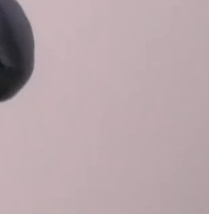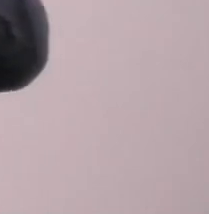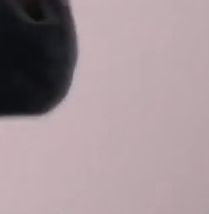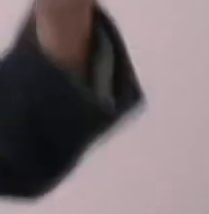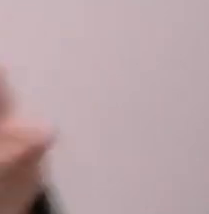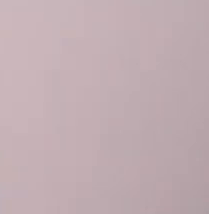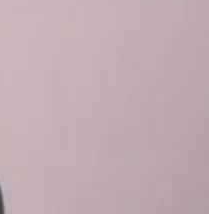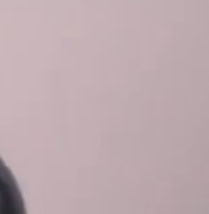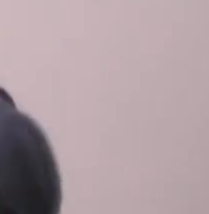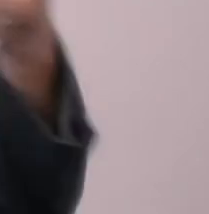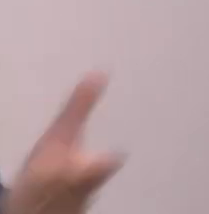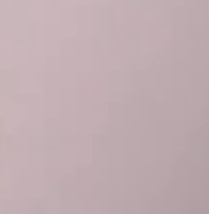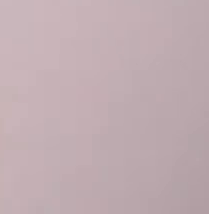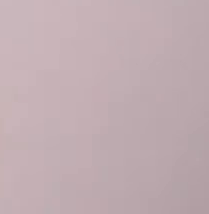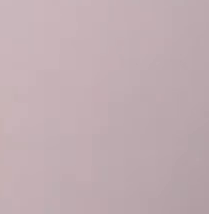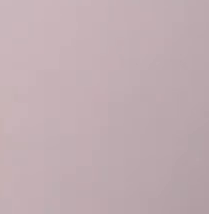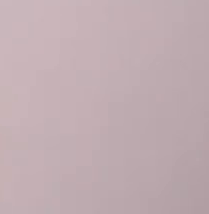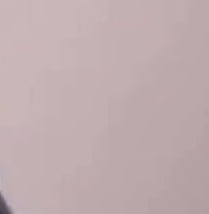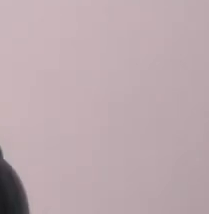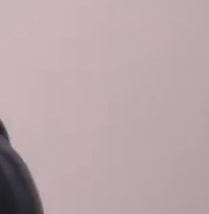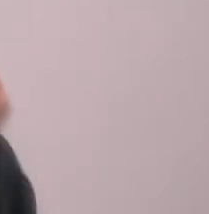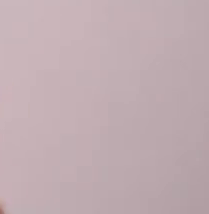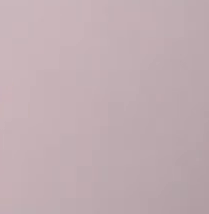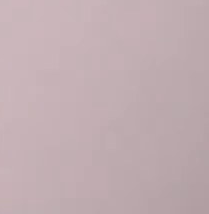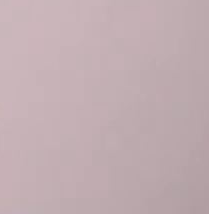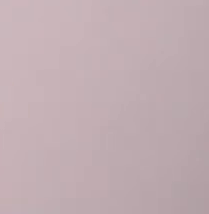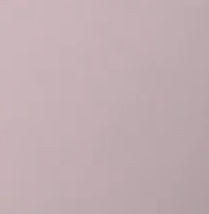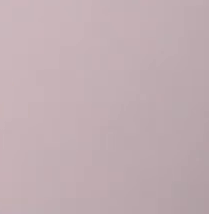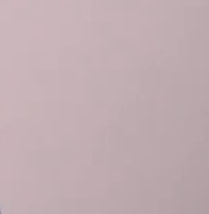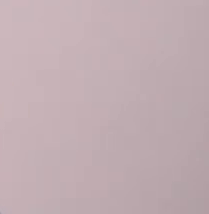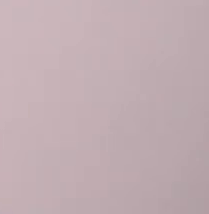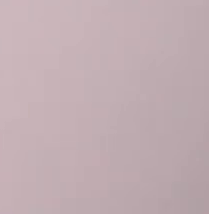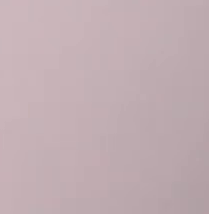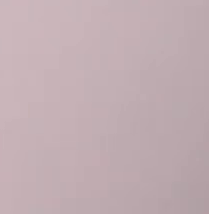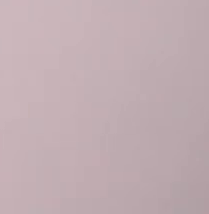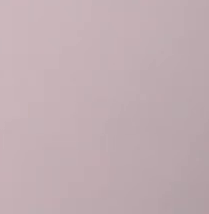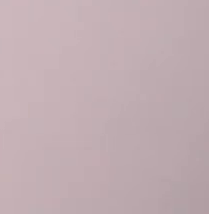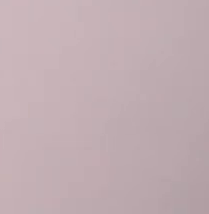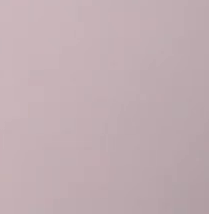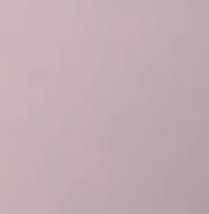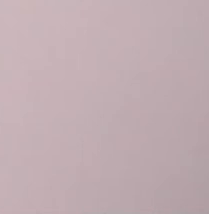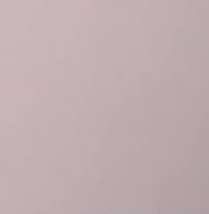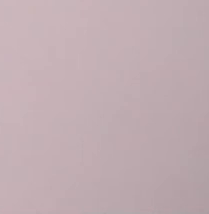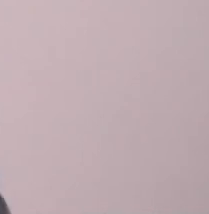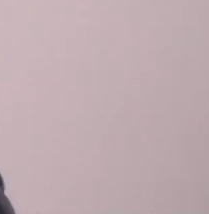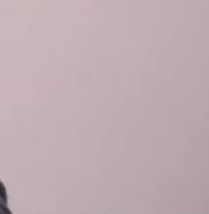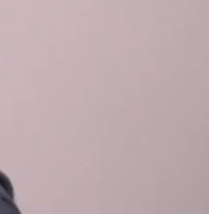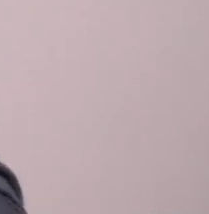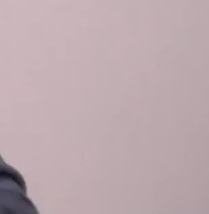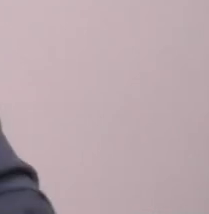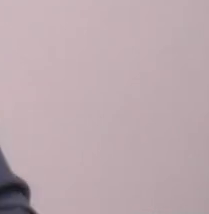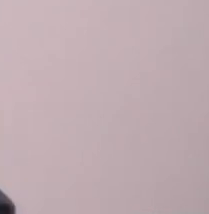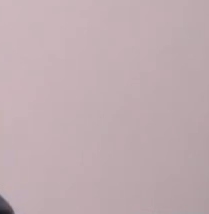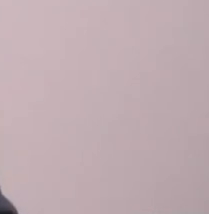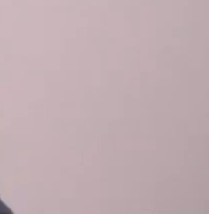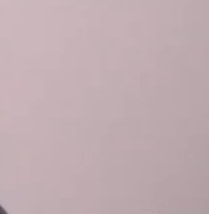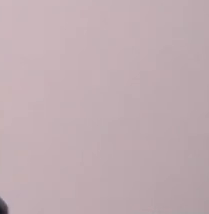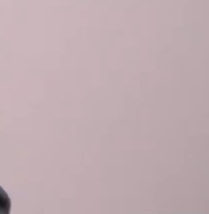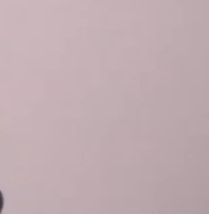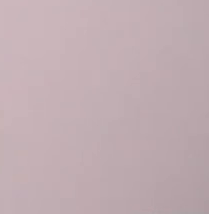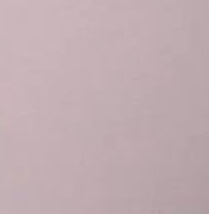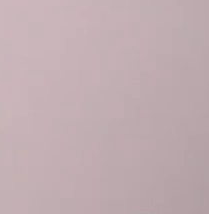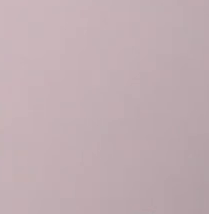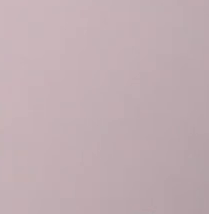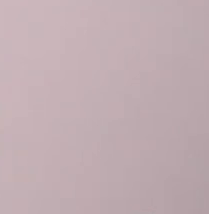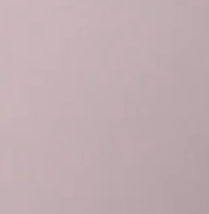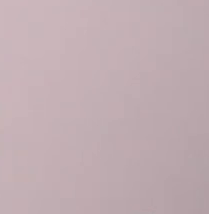essas, assegurando que a gente vai estar fortalecendo o ensino superior na Zona Oeste. O debate é muito saudável,